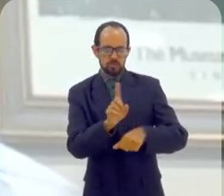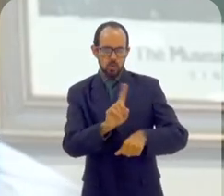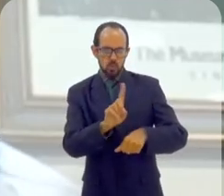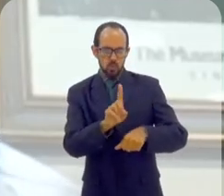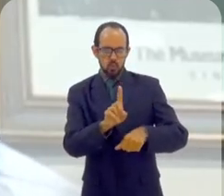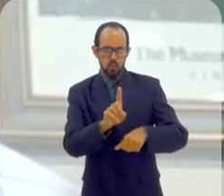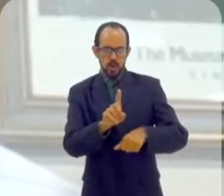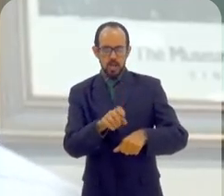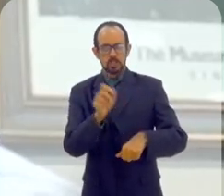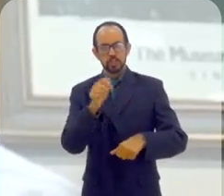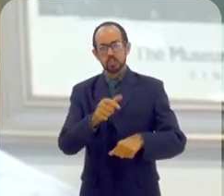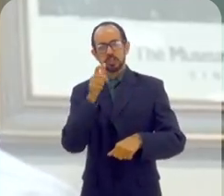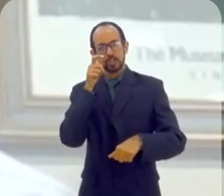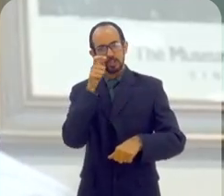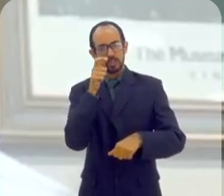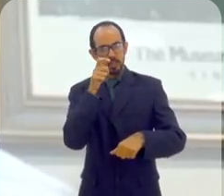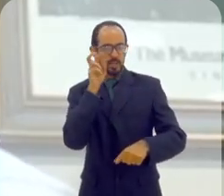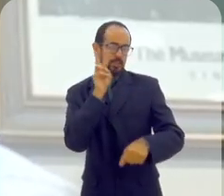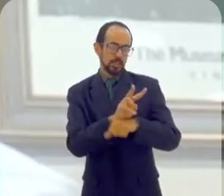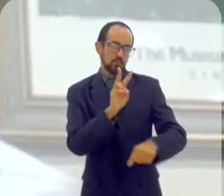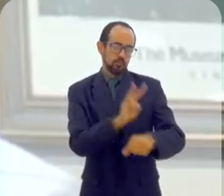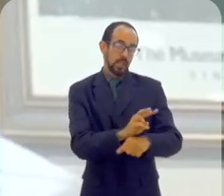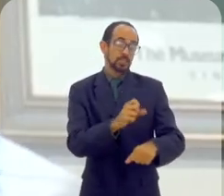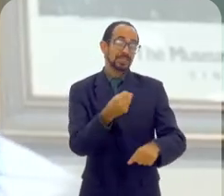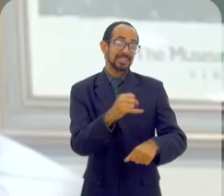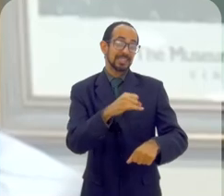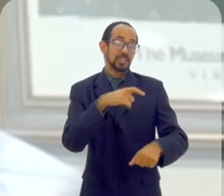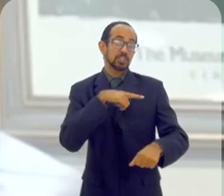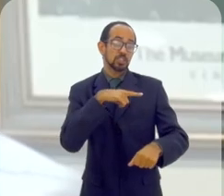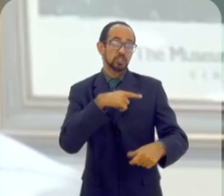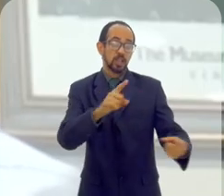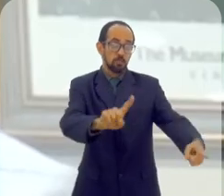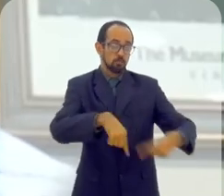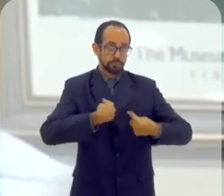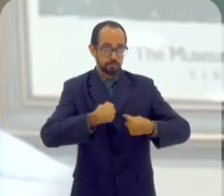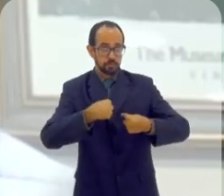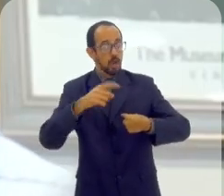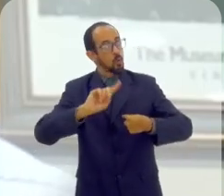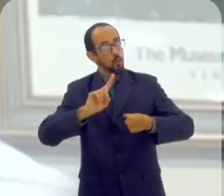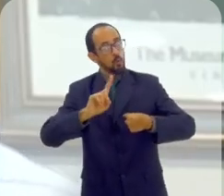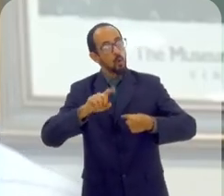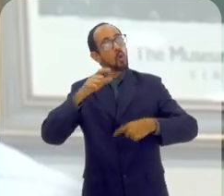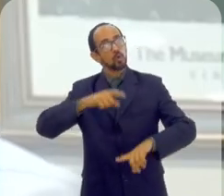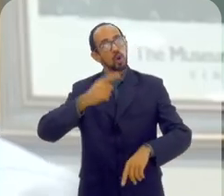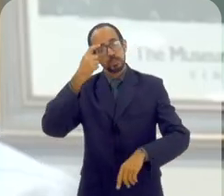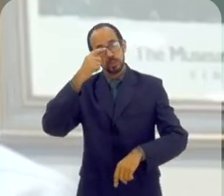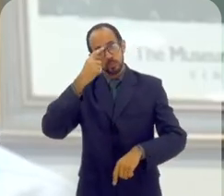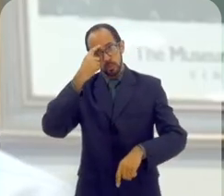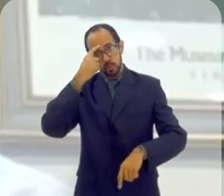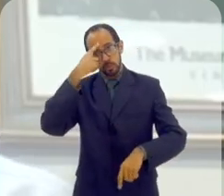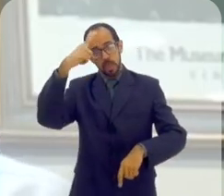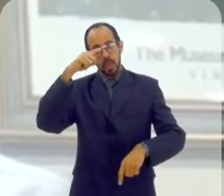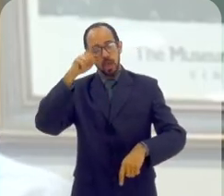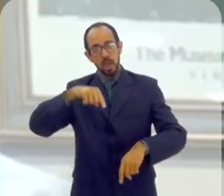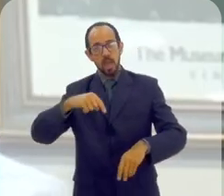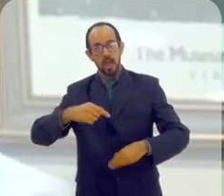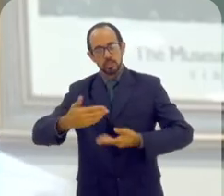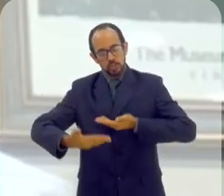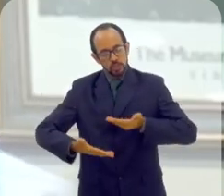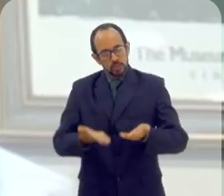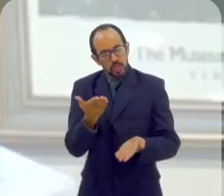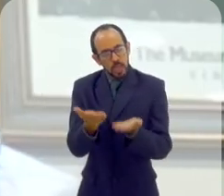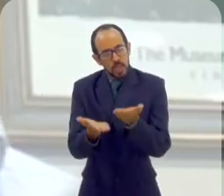defender porque ela não se sente atacada a gente só defende quando te atacado eu falo que a indústria tem o papel de armamos há interesses gente precisa